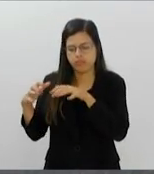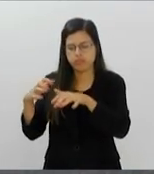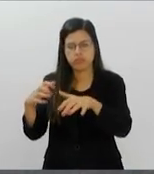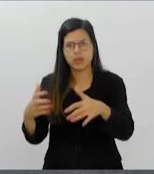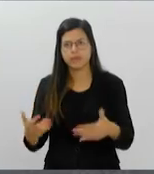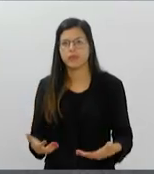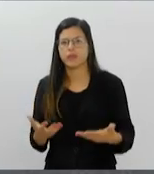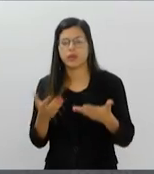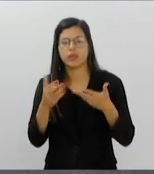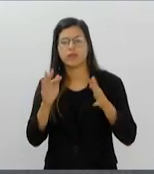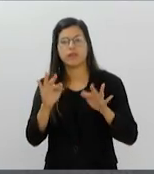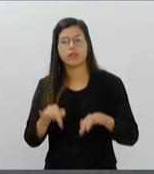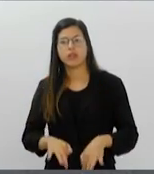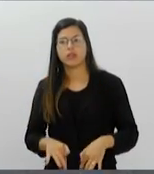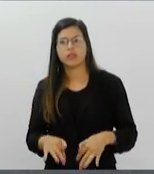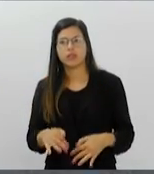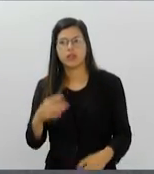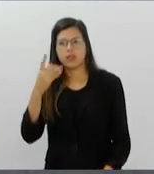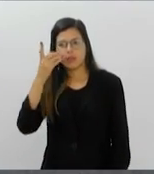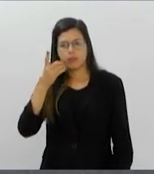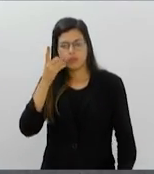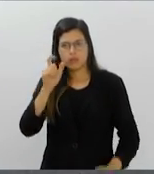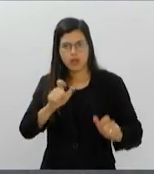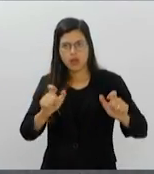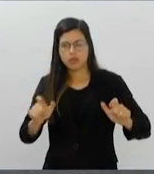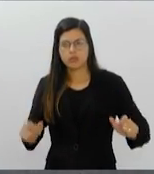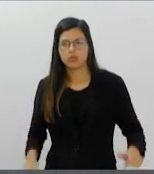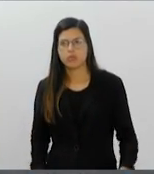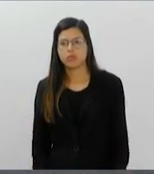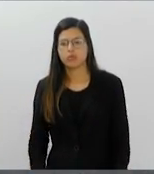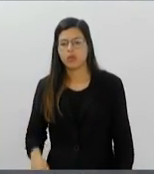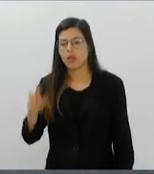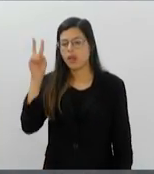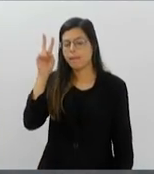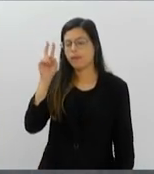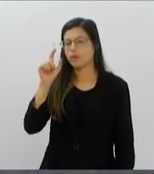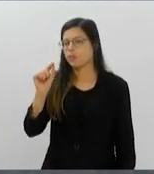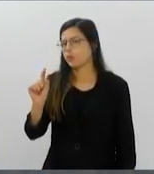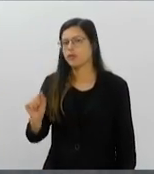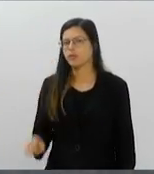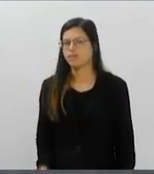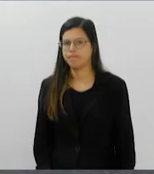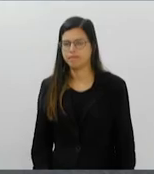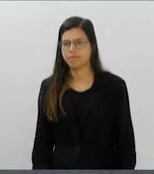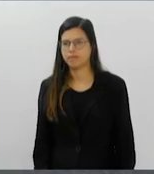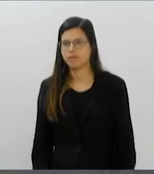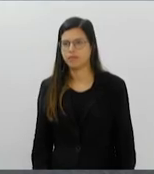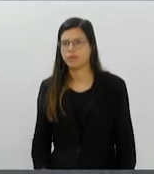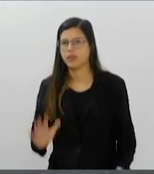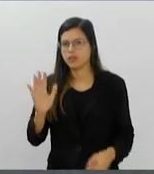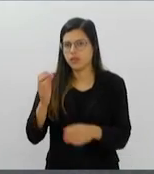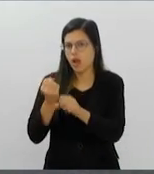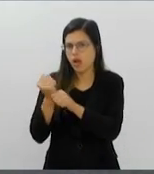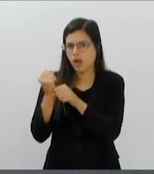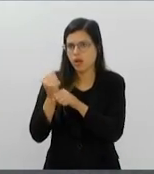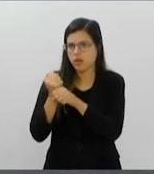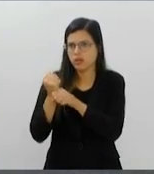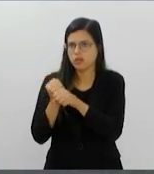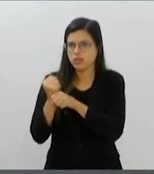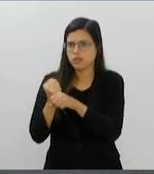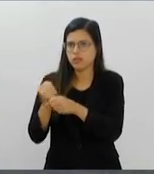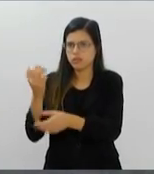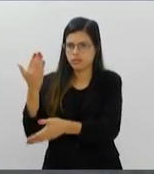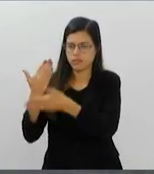presidente, deputadas e deputados, lembrando o seguinte, há muitos e muitos anos atrás,